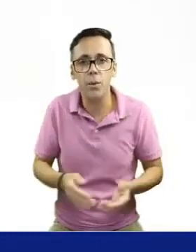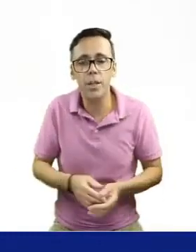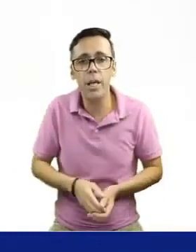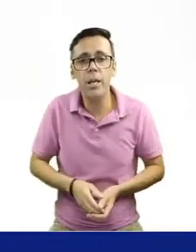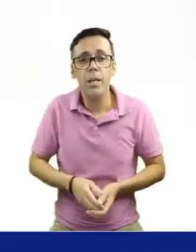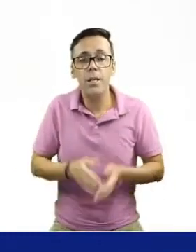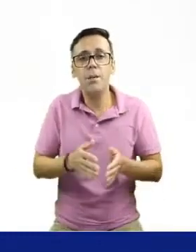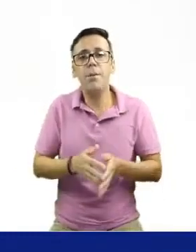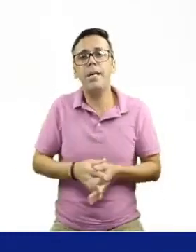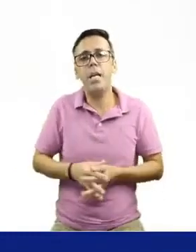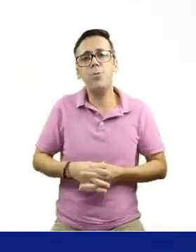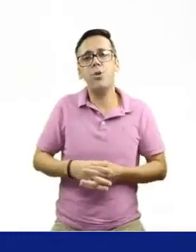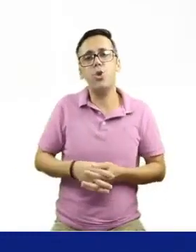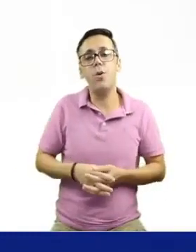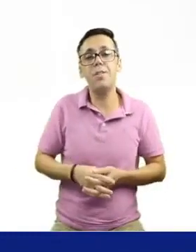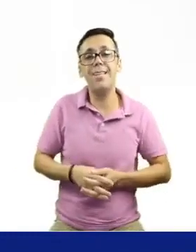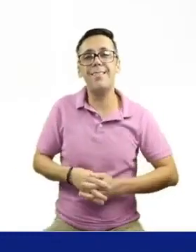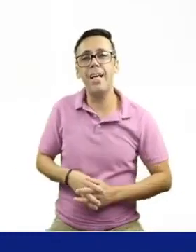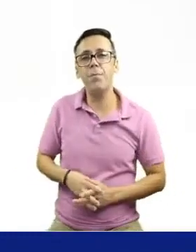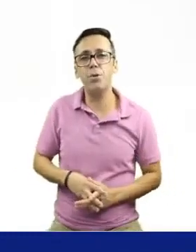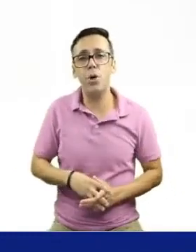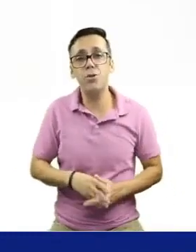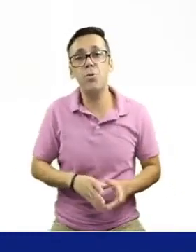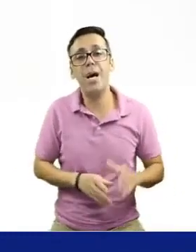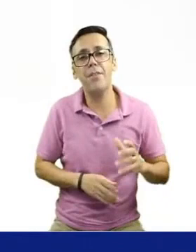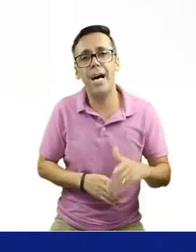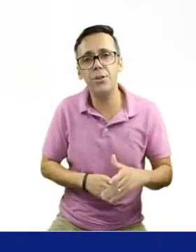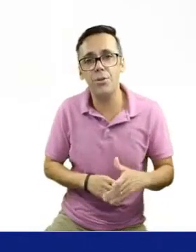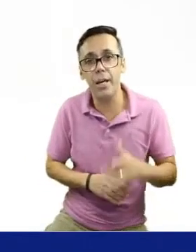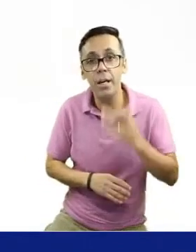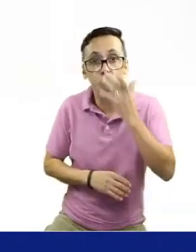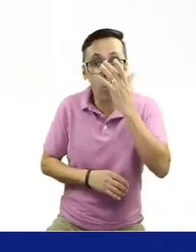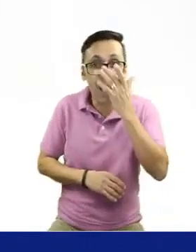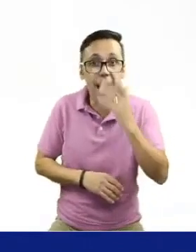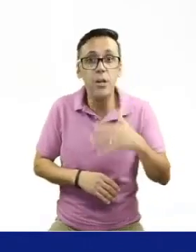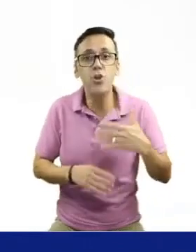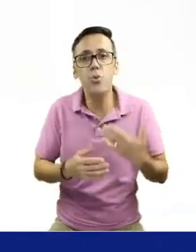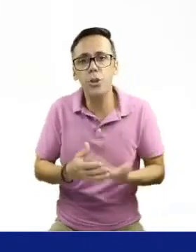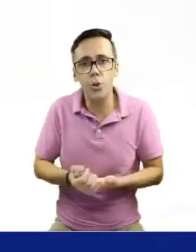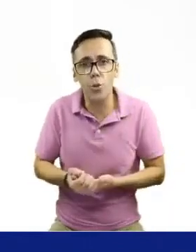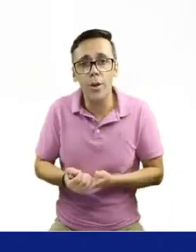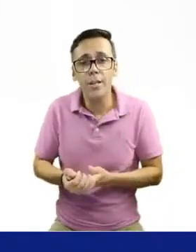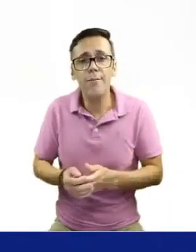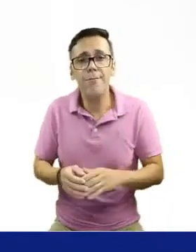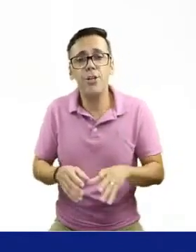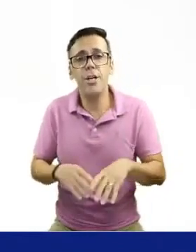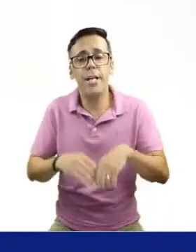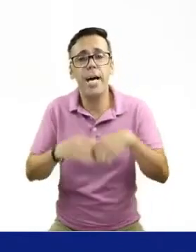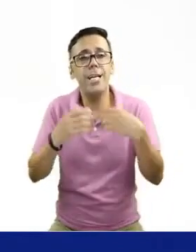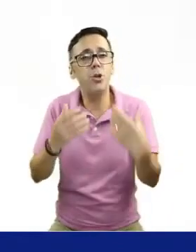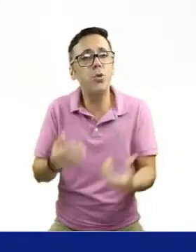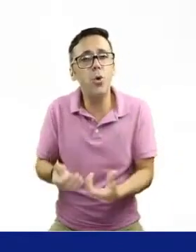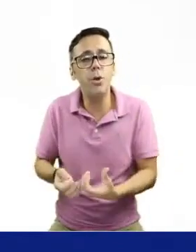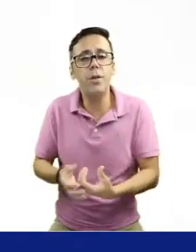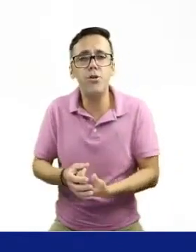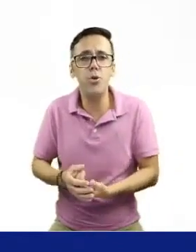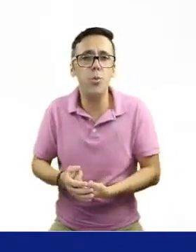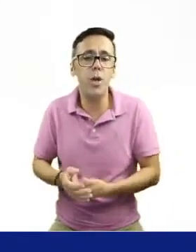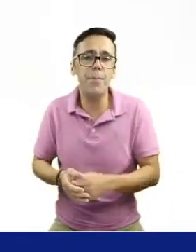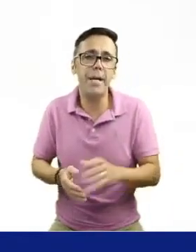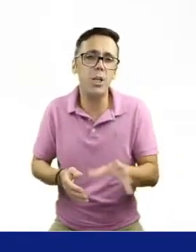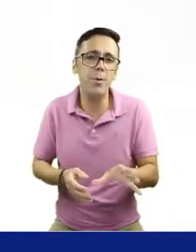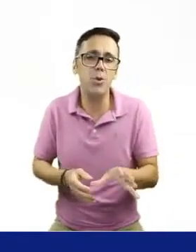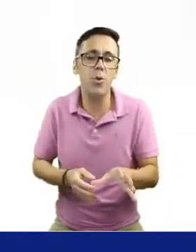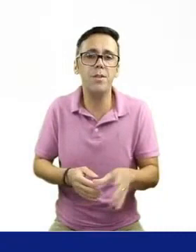nada tá ok e também aquelas pessoas que têm pessoal seu cadastro né no CAD único que vai gerar ali o número